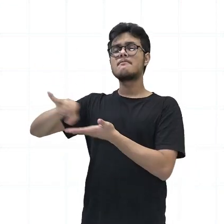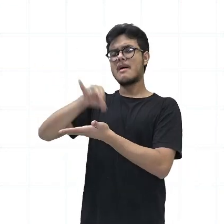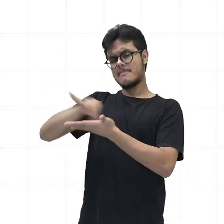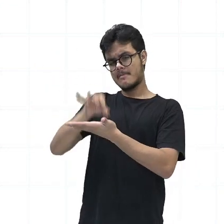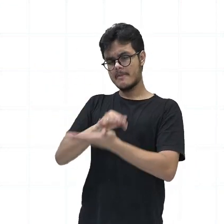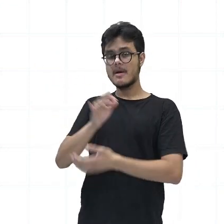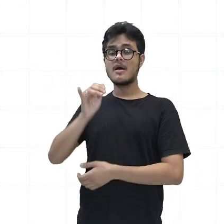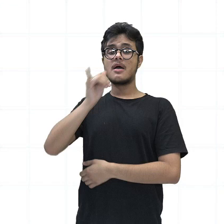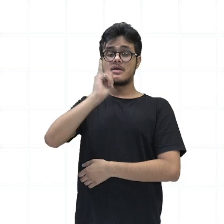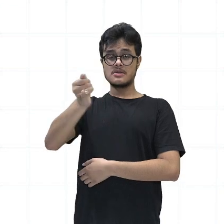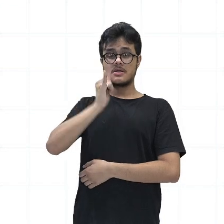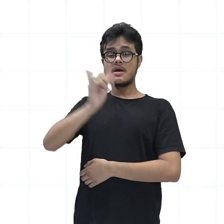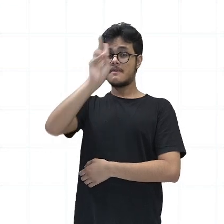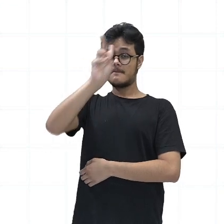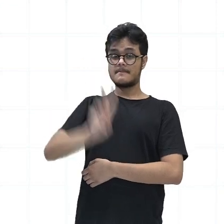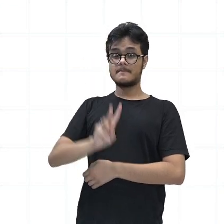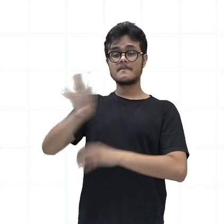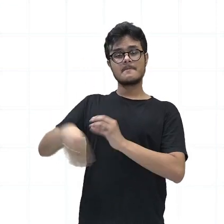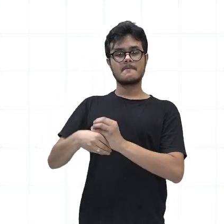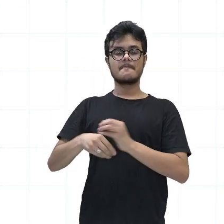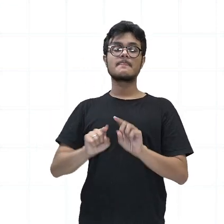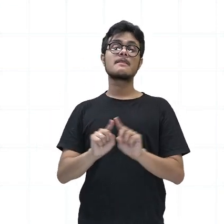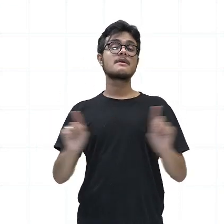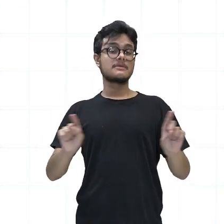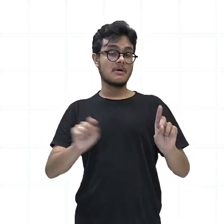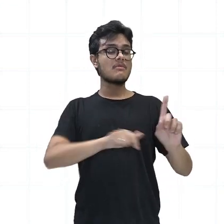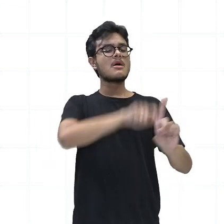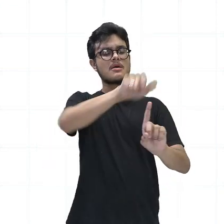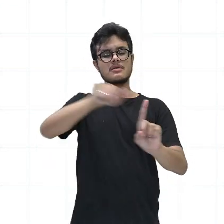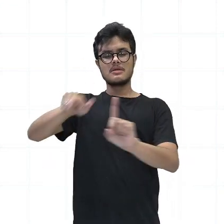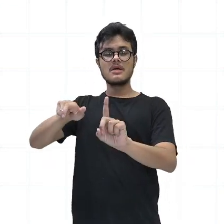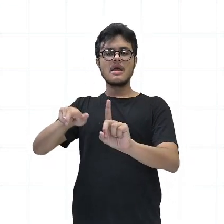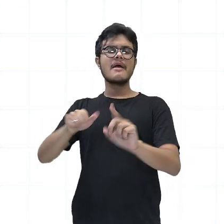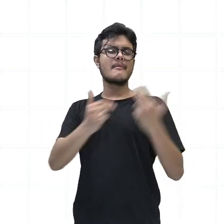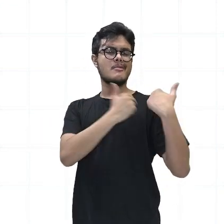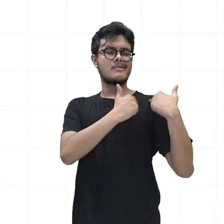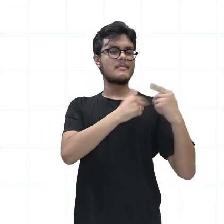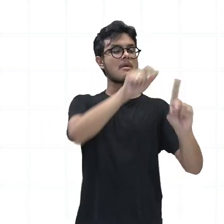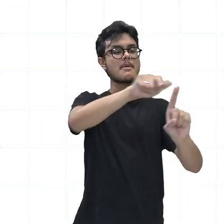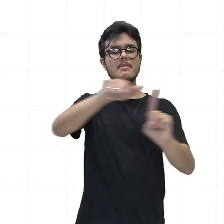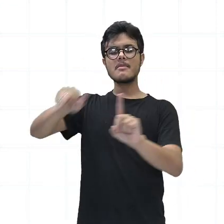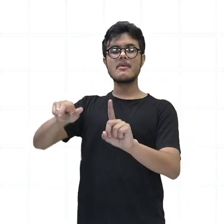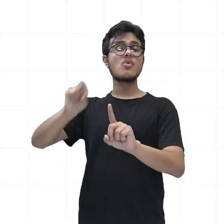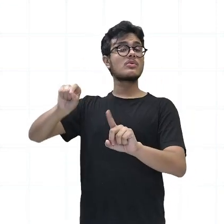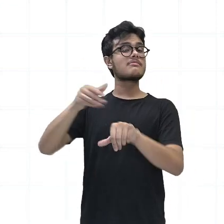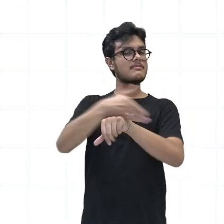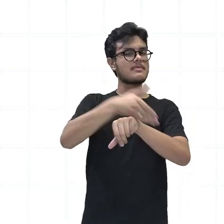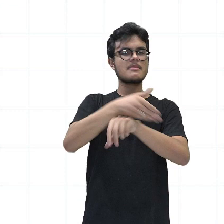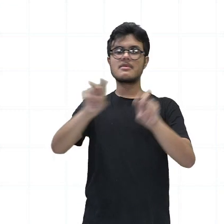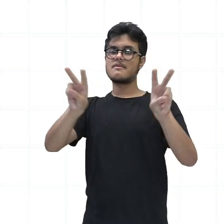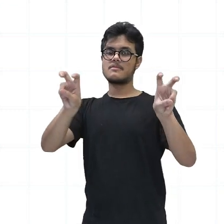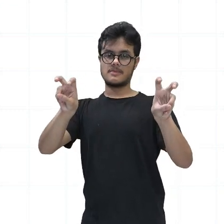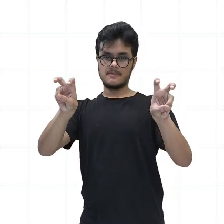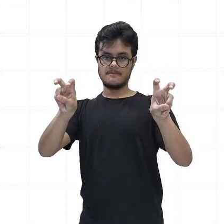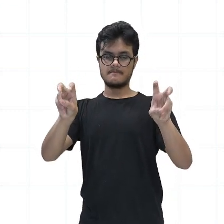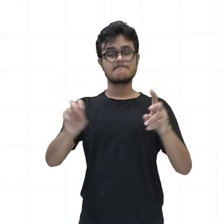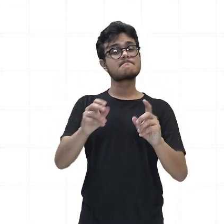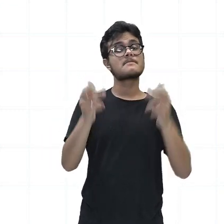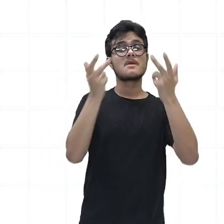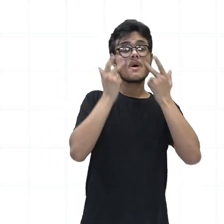peça teatral, para desempenhar papéis específicos em uma peça teatral. Eles